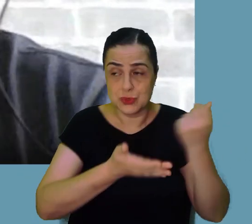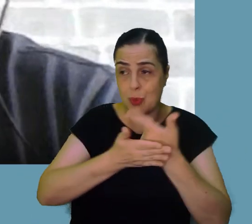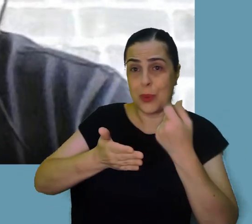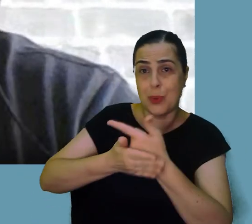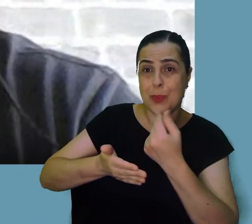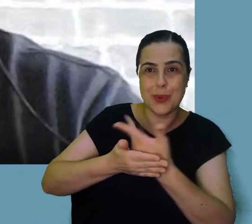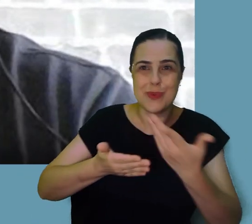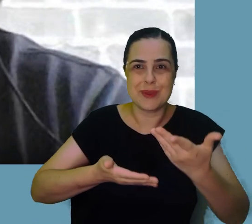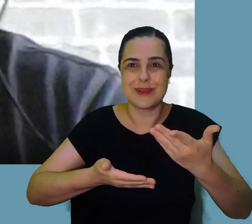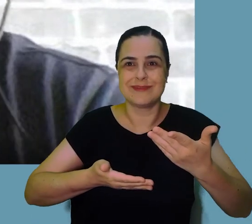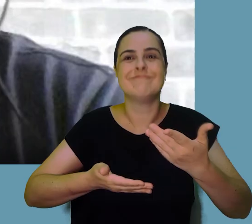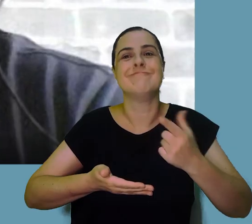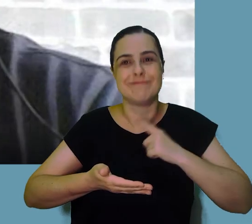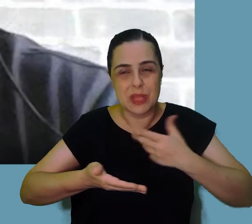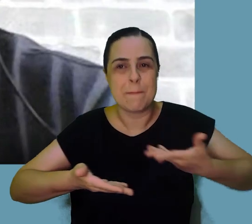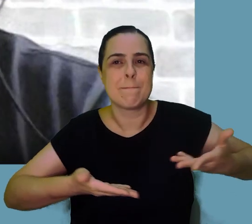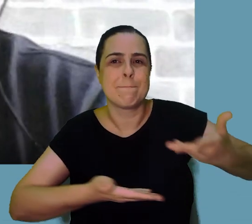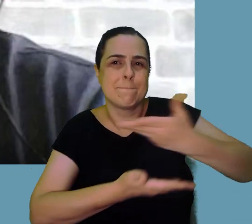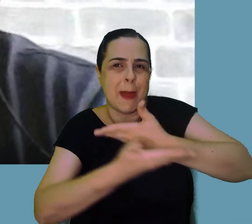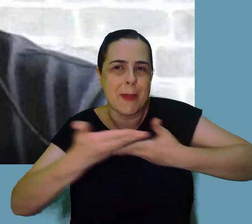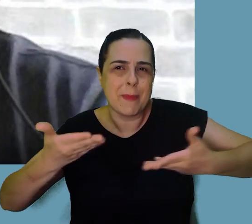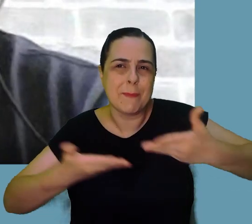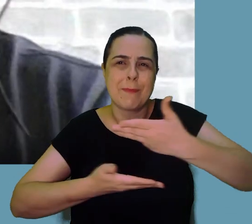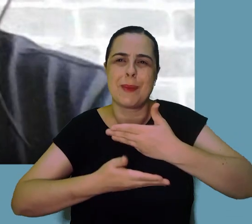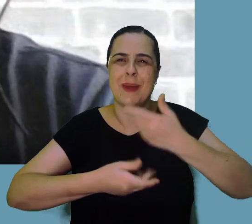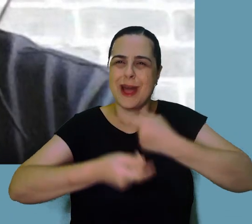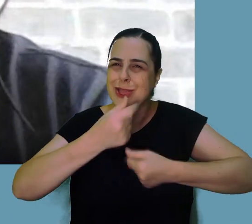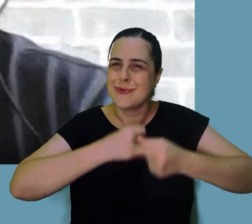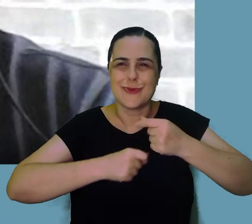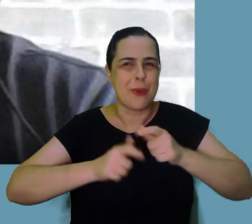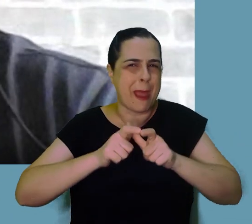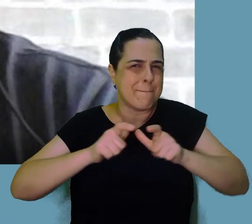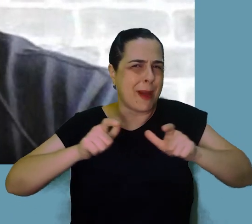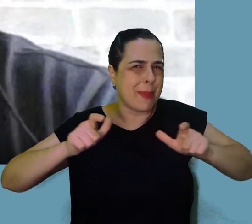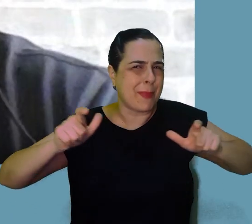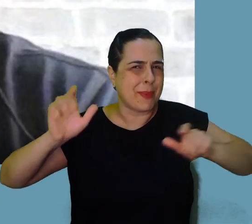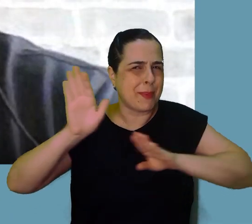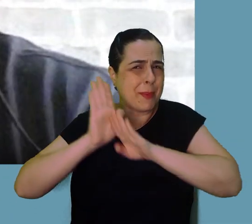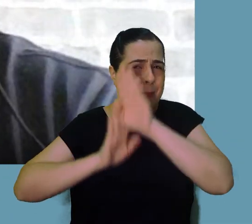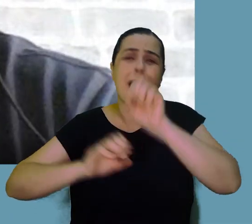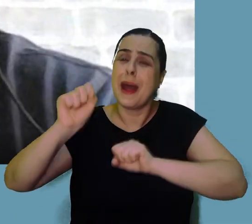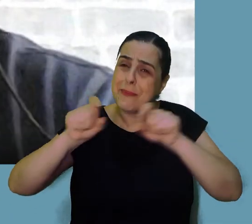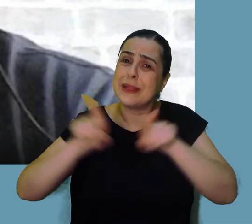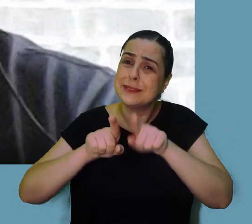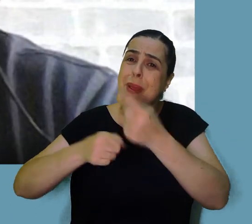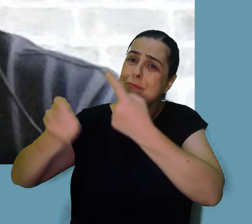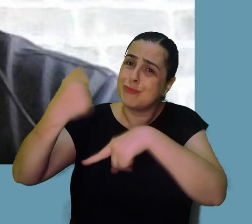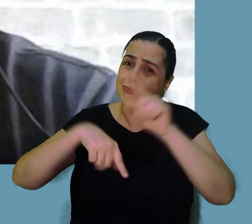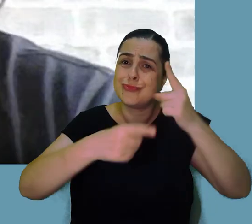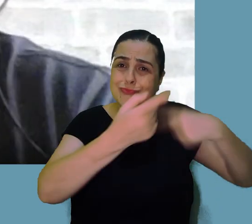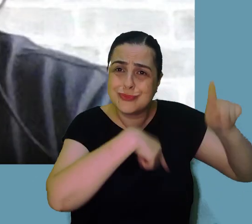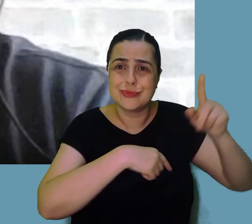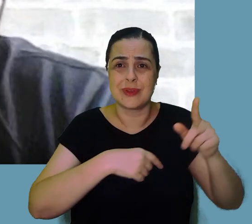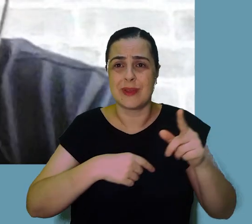seja movimentado, ampliado, e vai fazer com que cada vez mais essas próprias empresas cresçam. Então não é uma